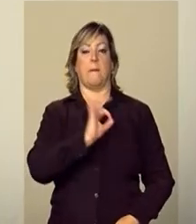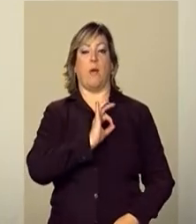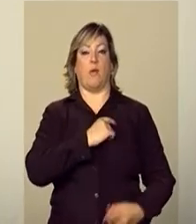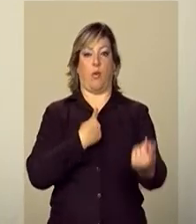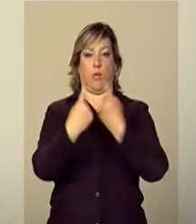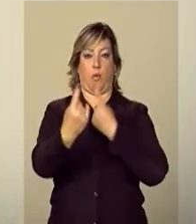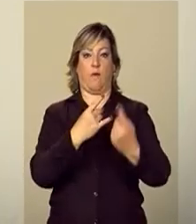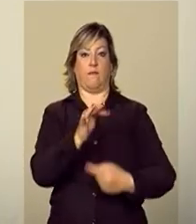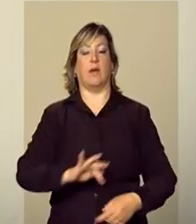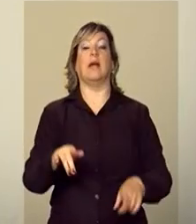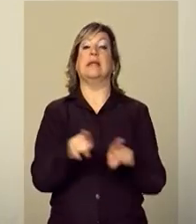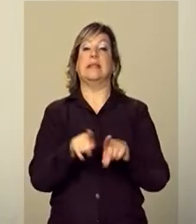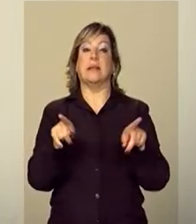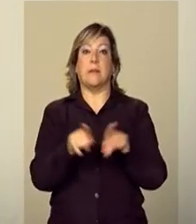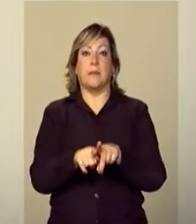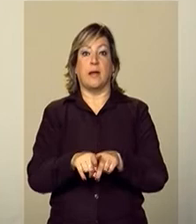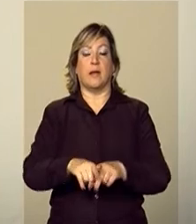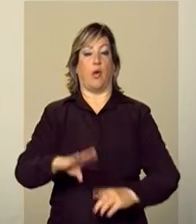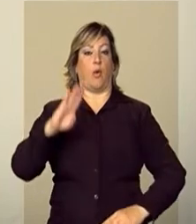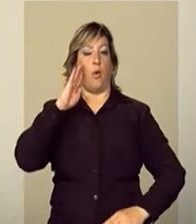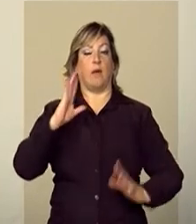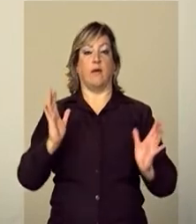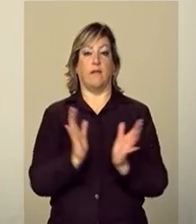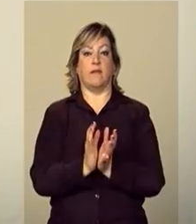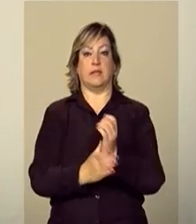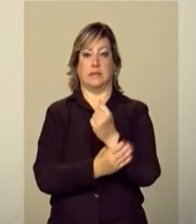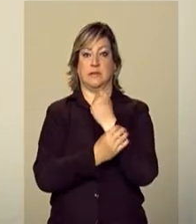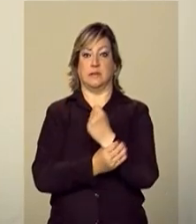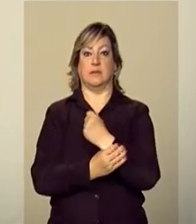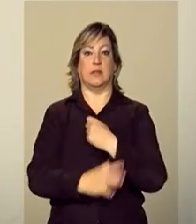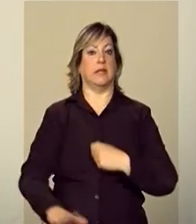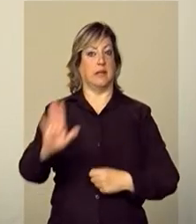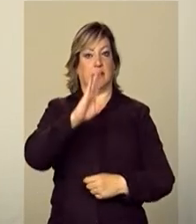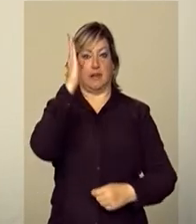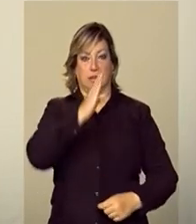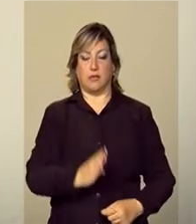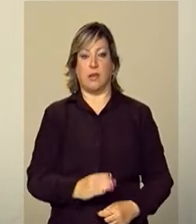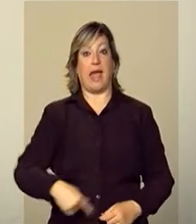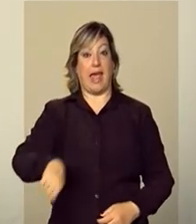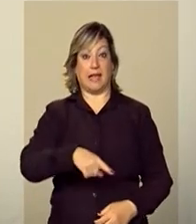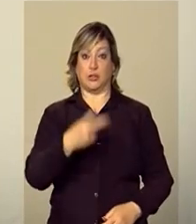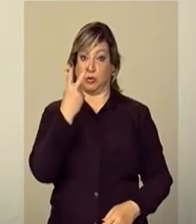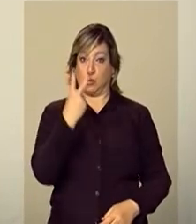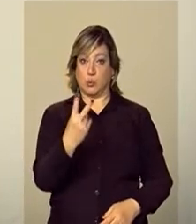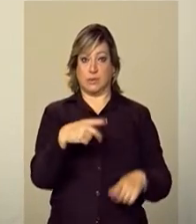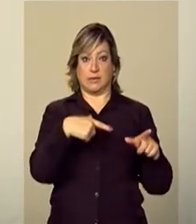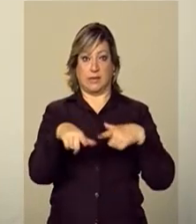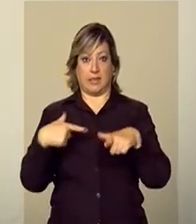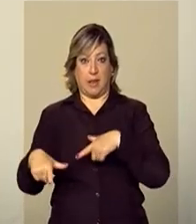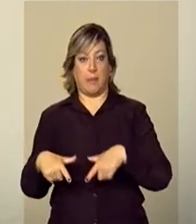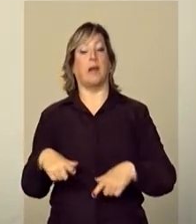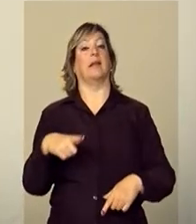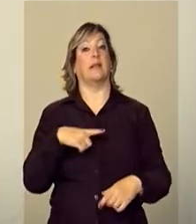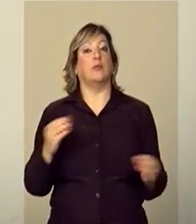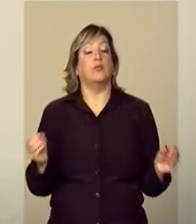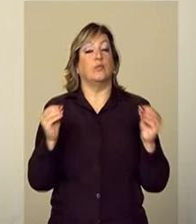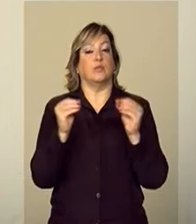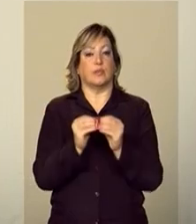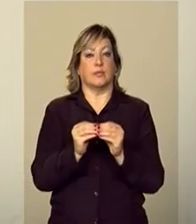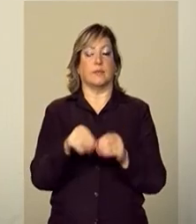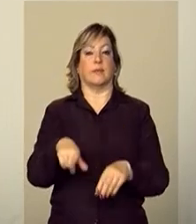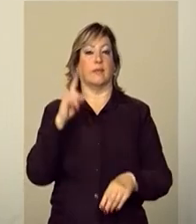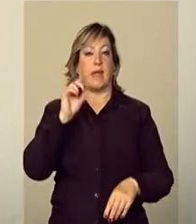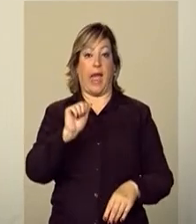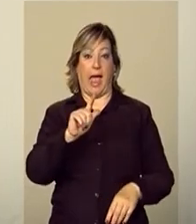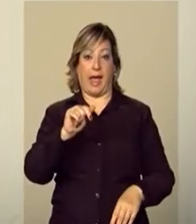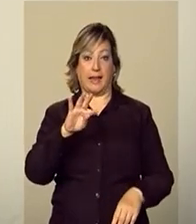federal e também a força nacional de segurança essas duas operações são complementares na